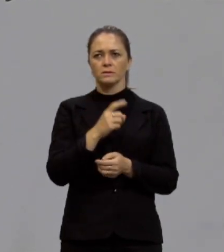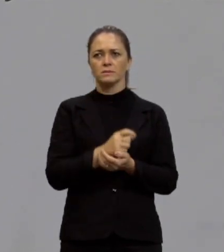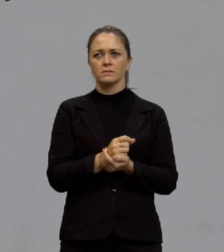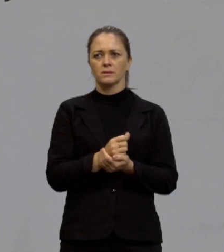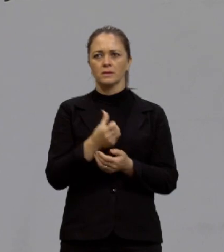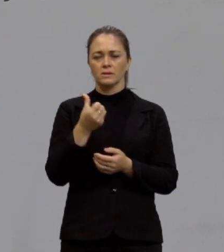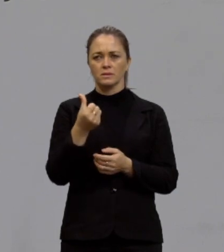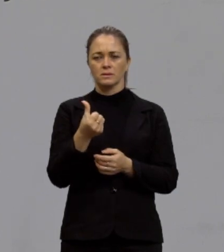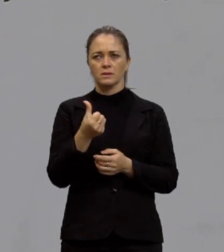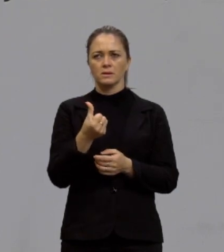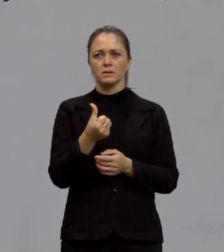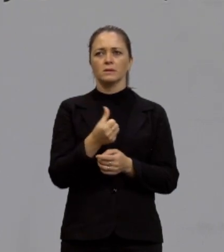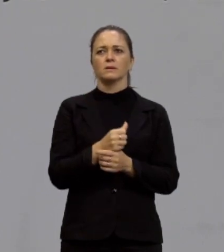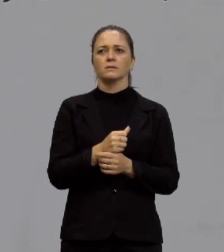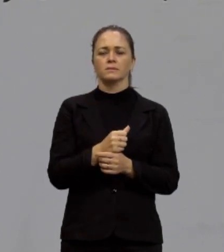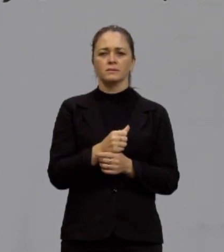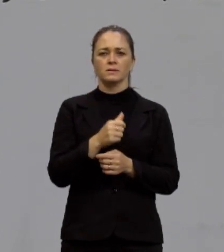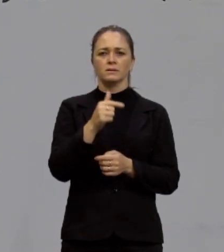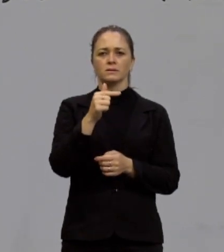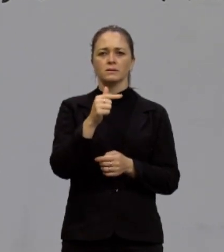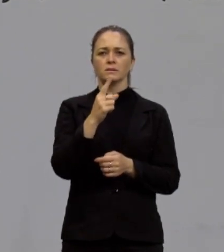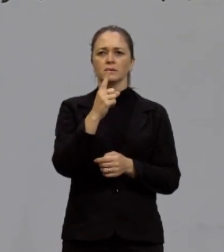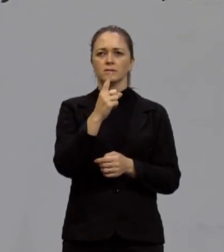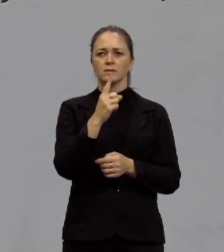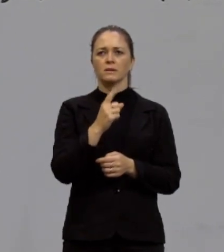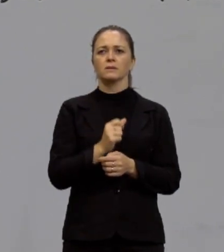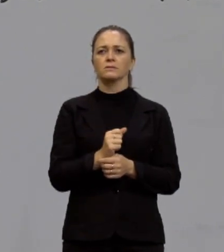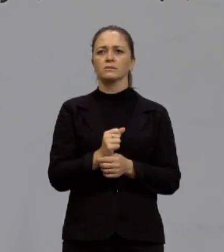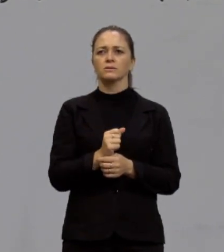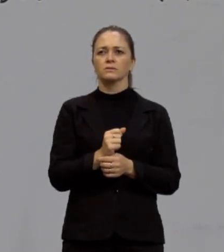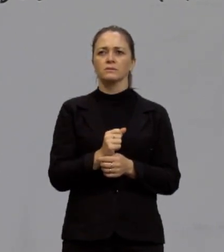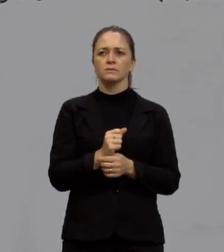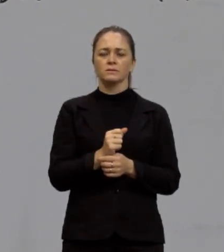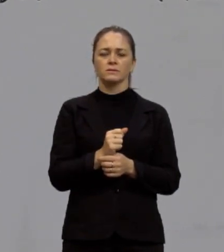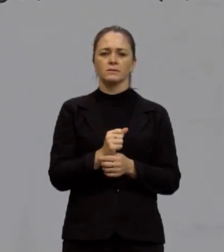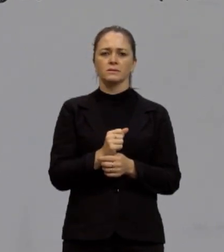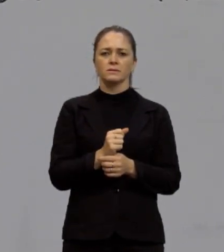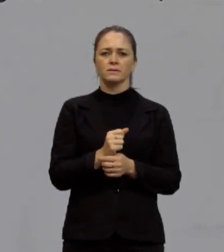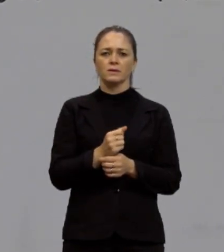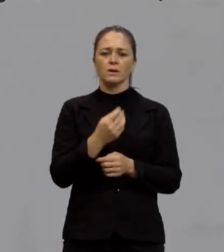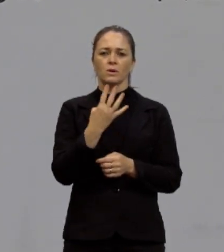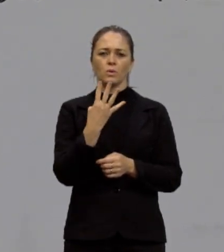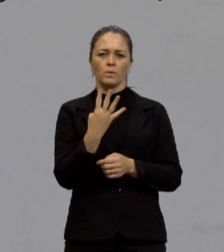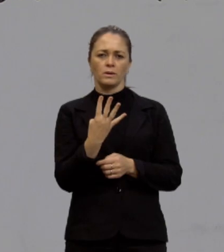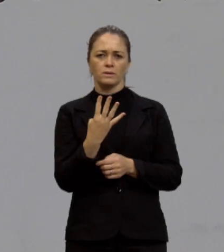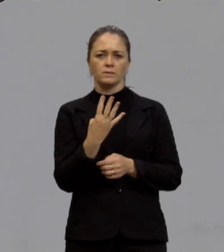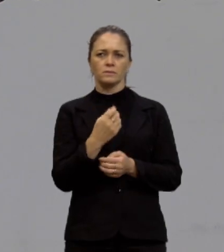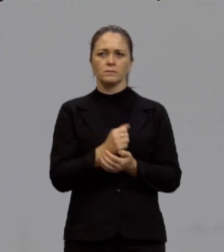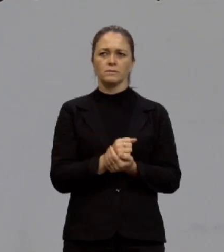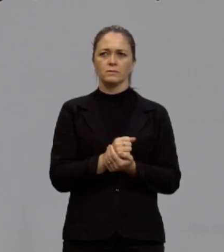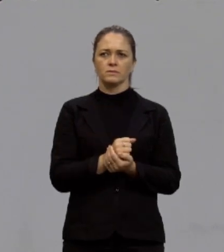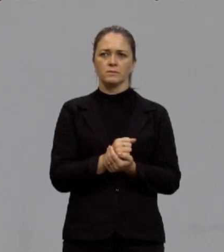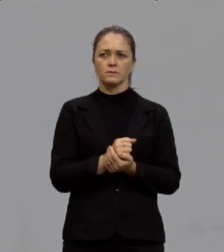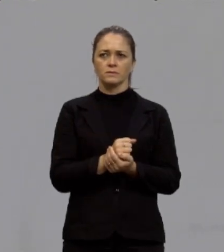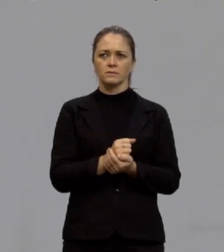6, 9 mais 8, 17, vai 1. 2, 3, 4.